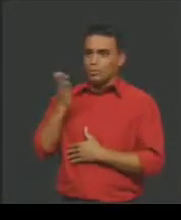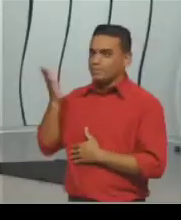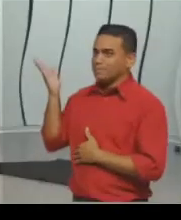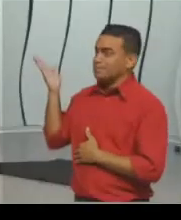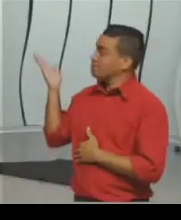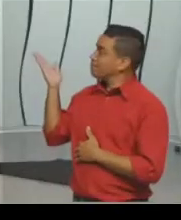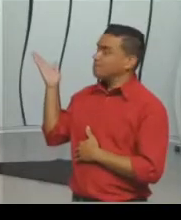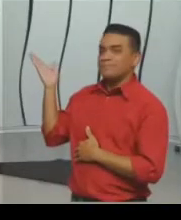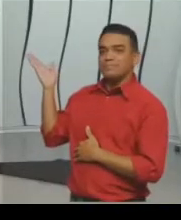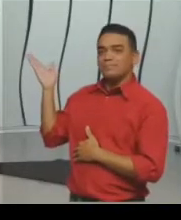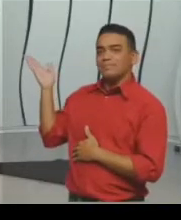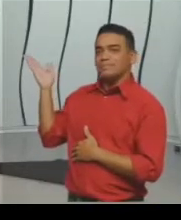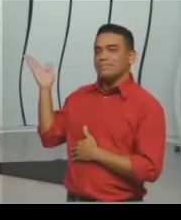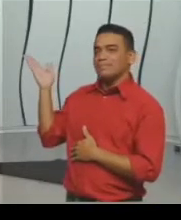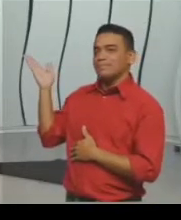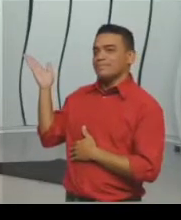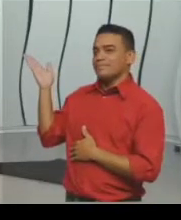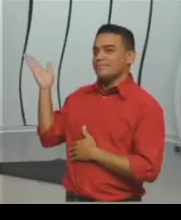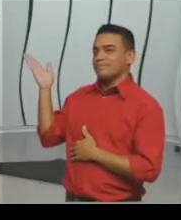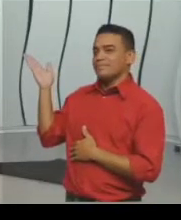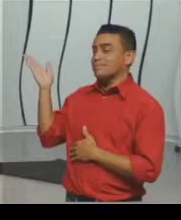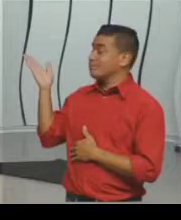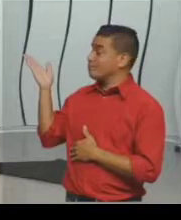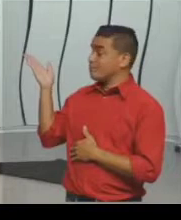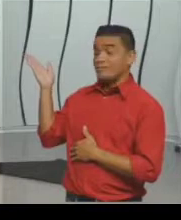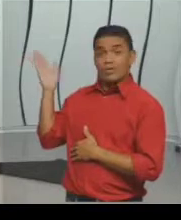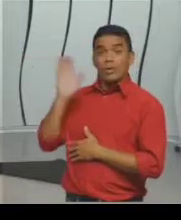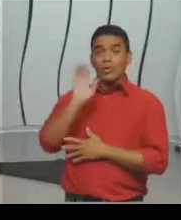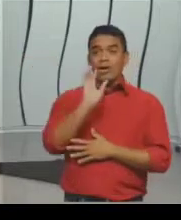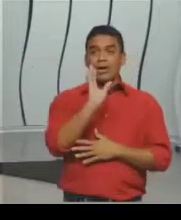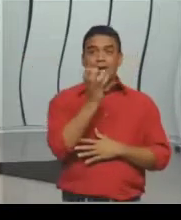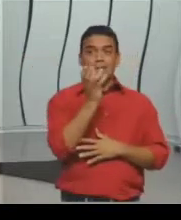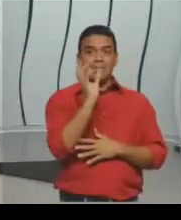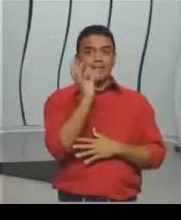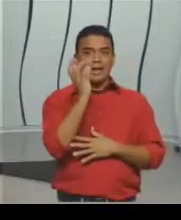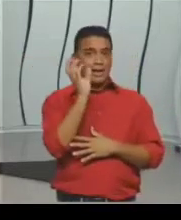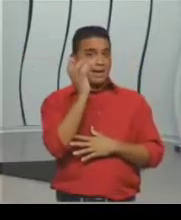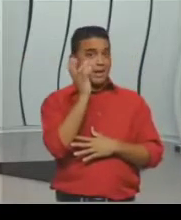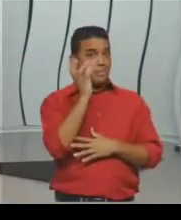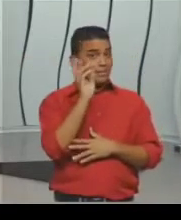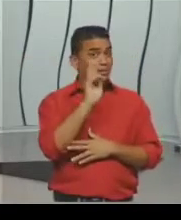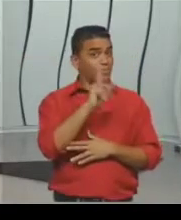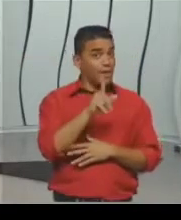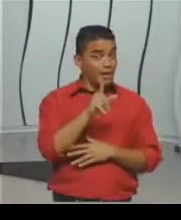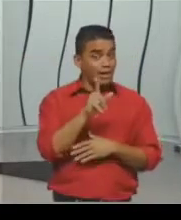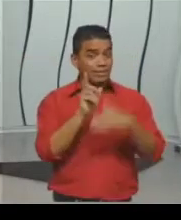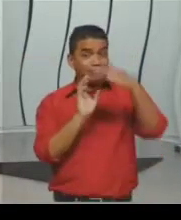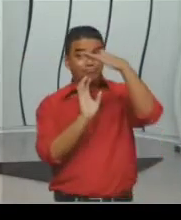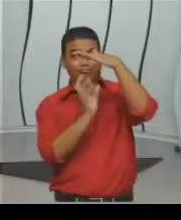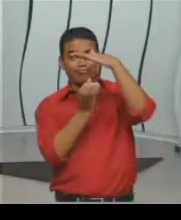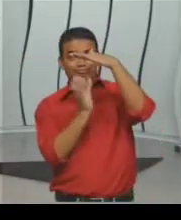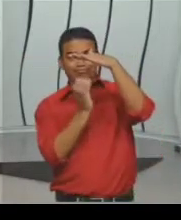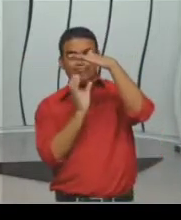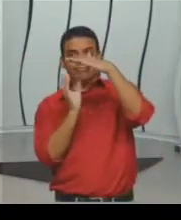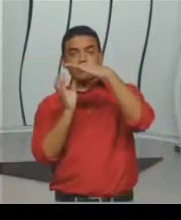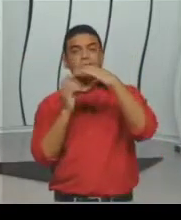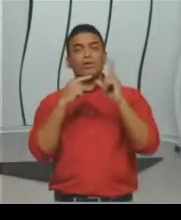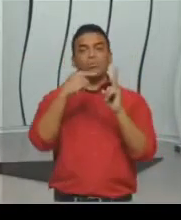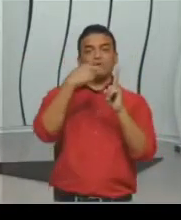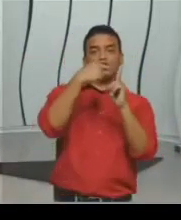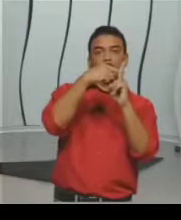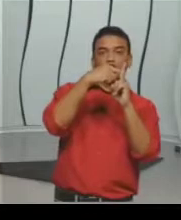essas lâmpadas estão ligadas diferentes. Vamos aqui de novo aqui representar polo positivo, polo